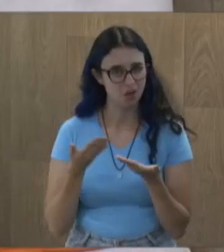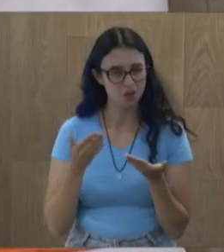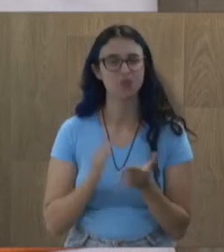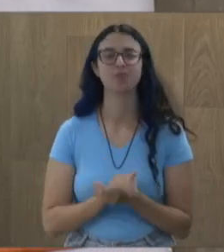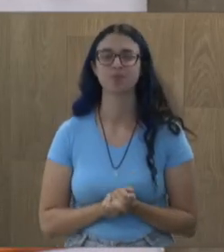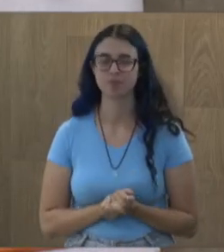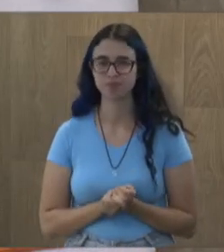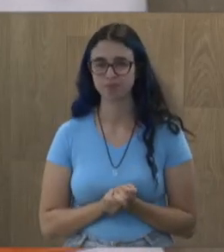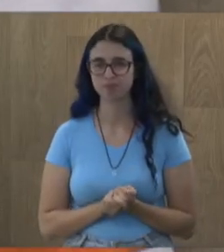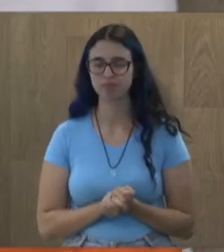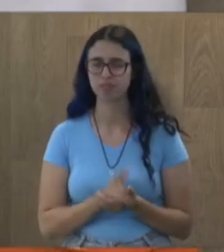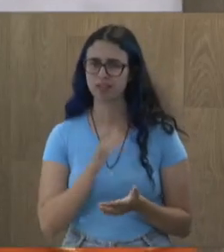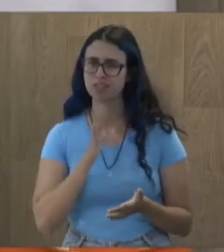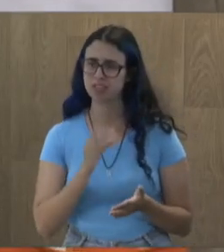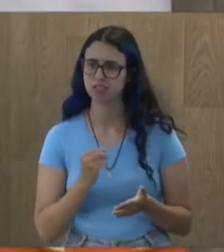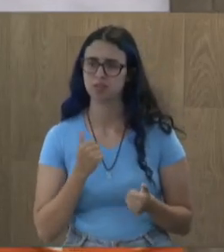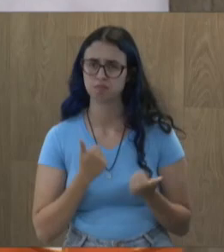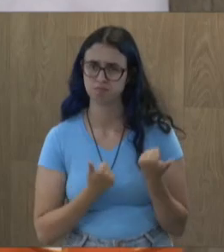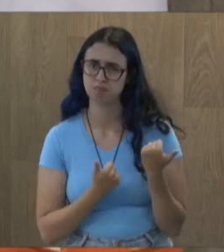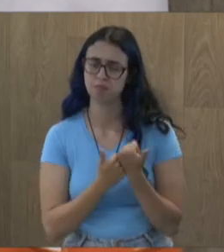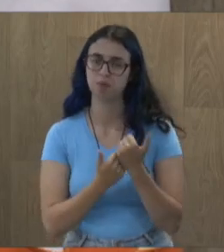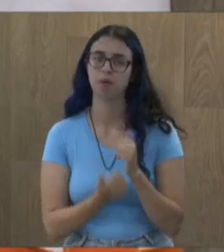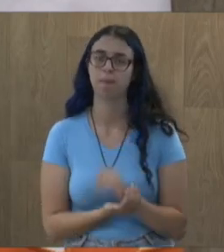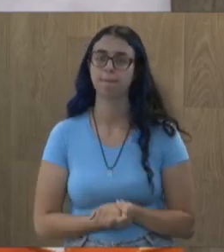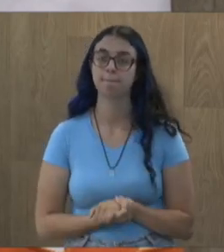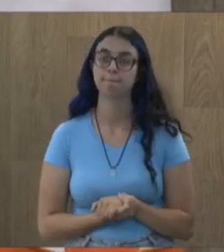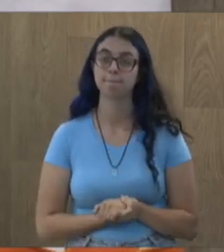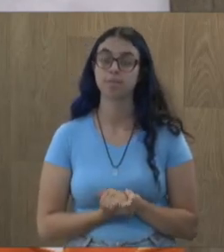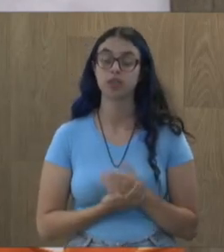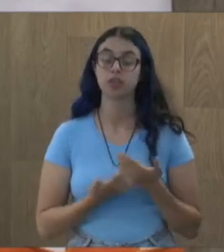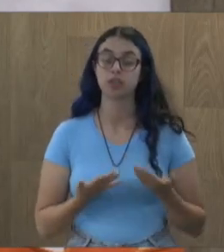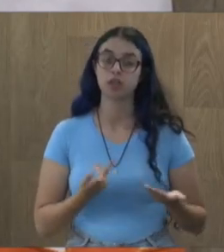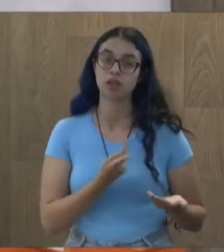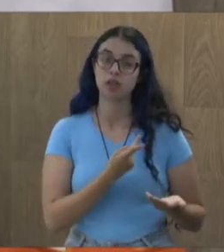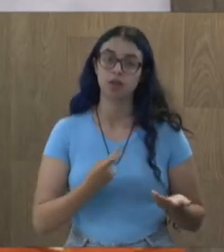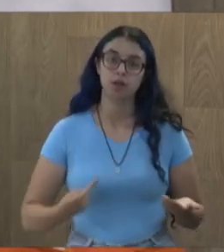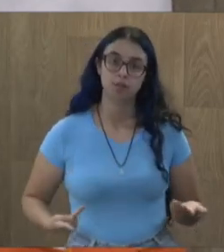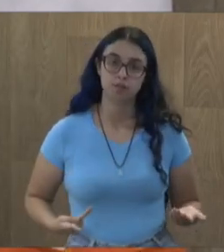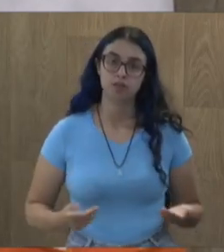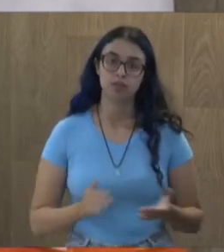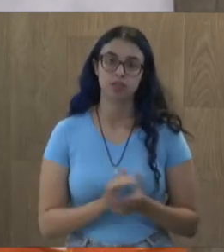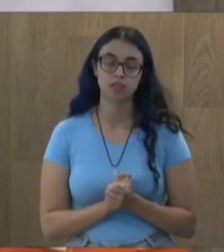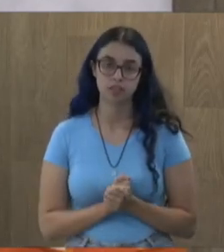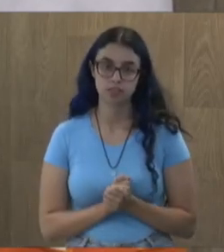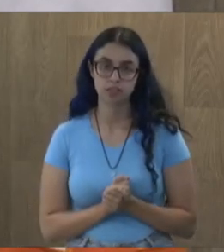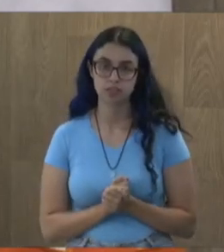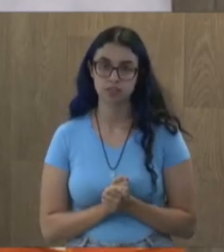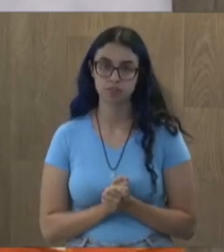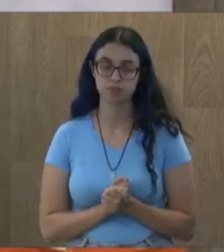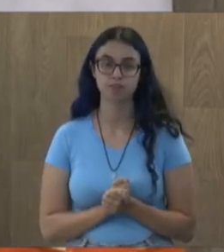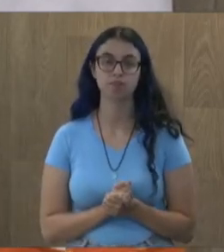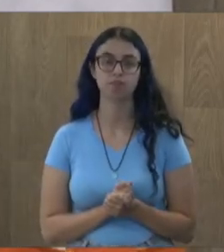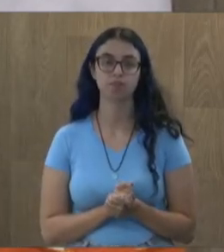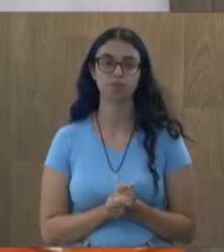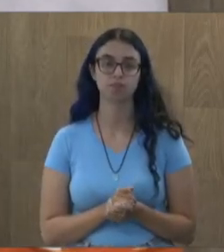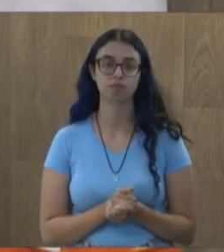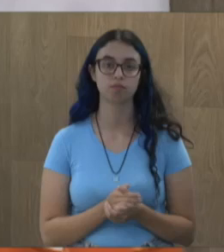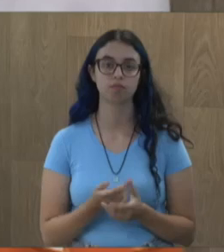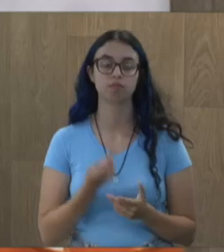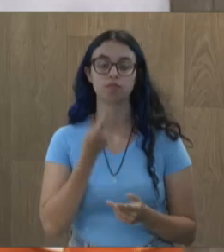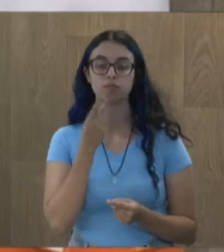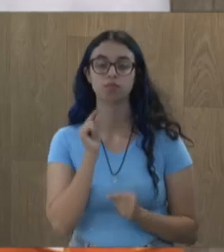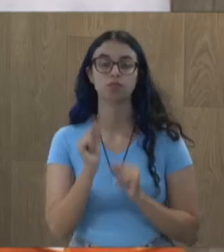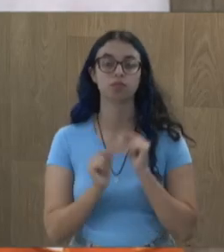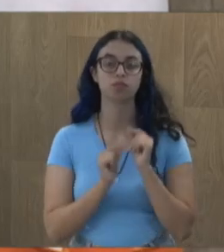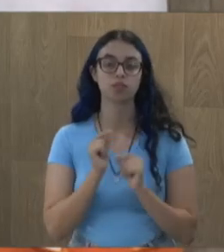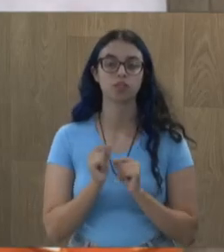ter certeza que terá meu voto favorável sempre. Senhor presidente, eu sempre falo aqui, dê de César que é de César e de Deus que é de Deus. Muitas